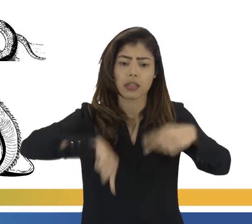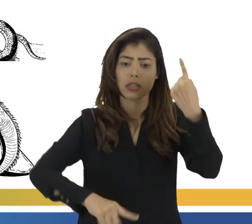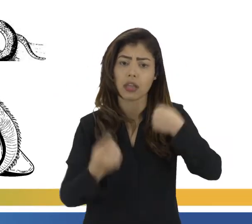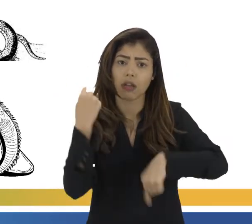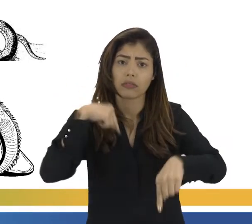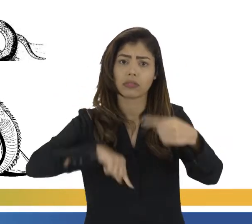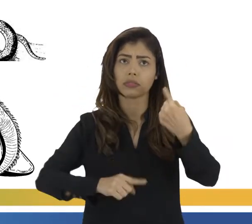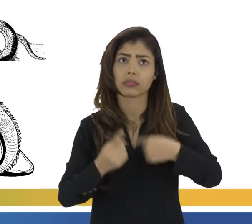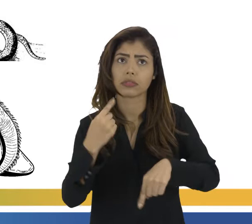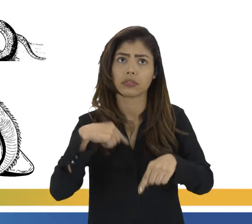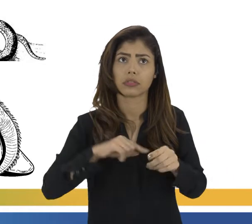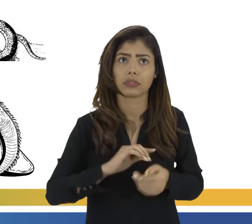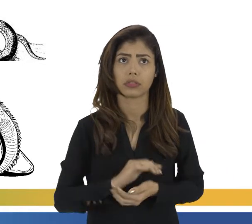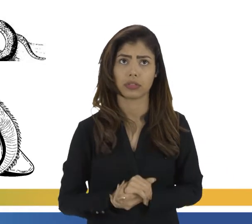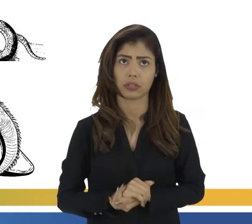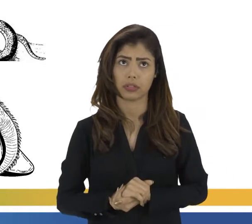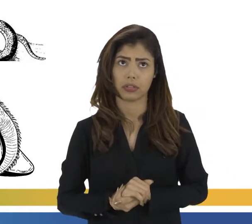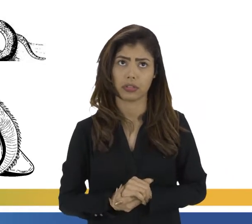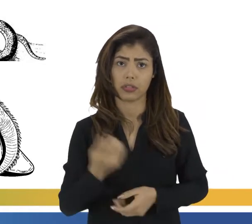circulação